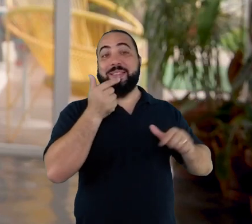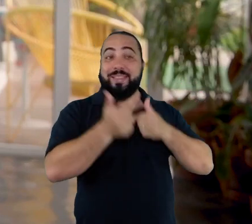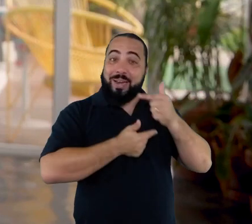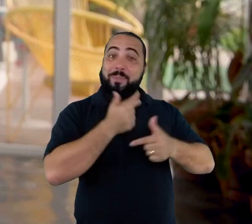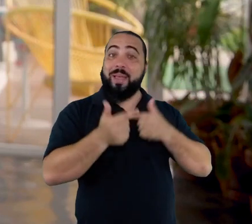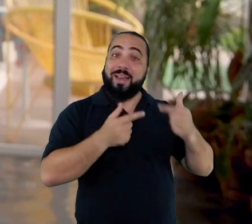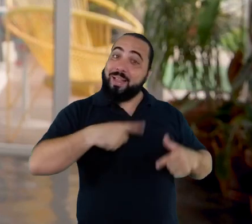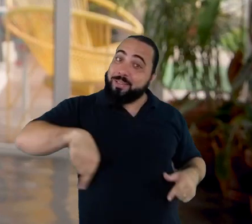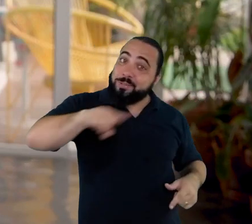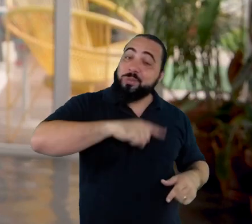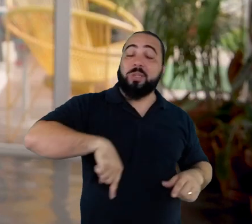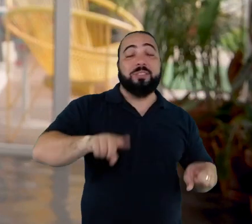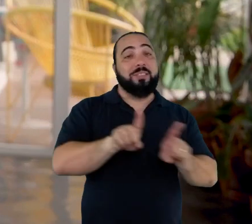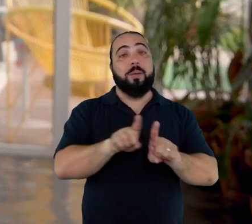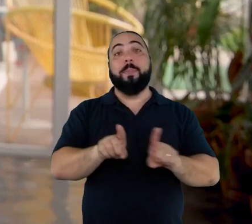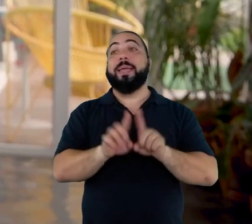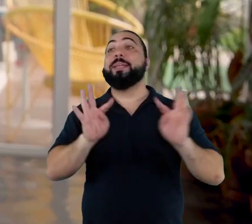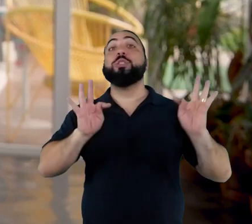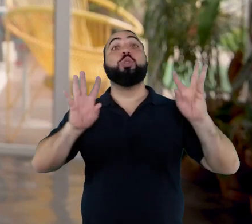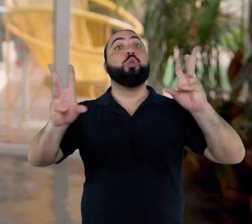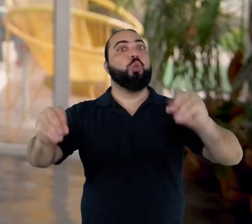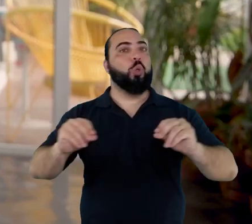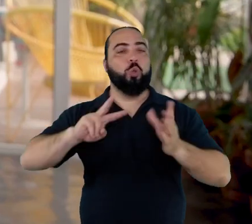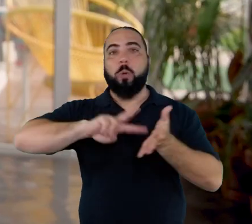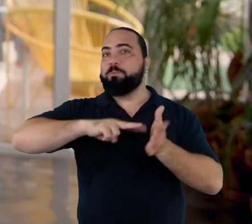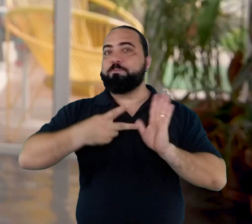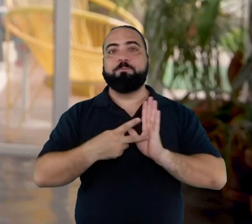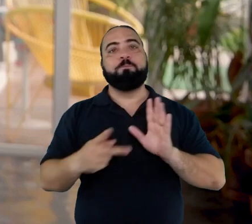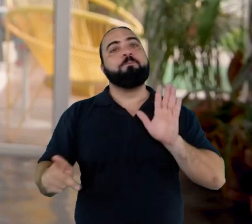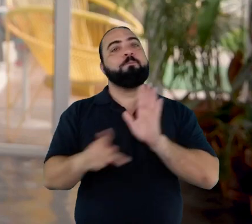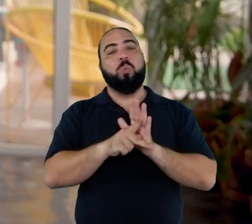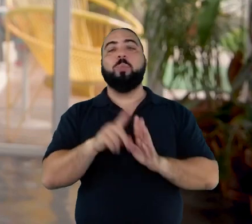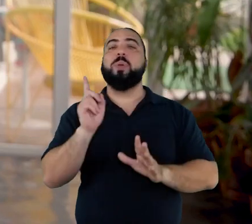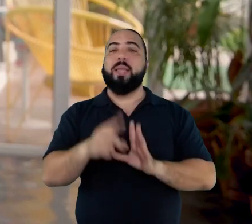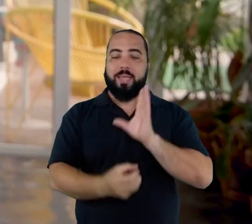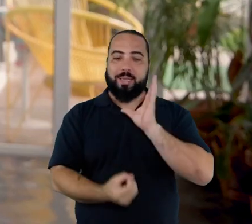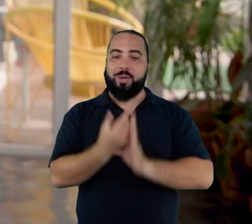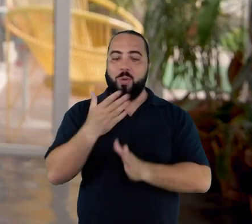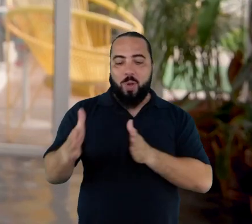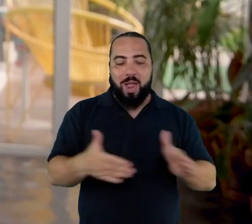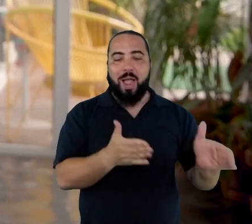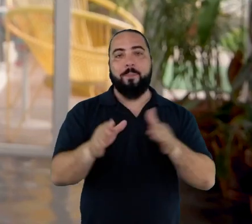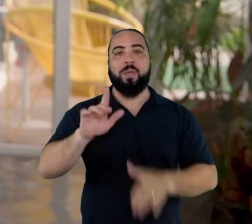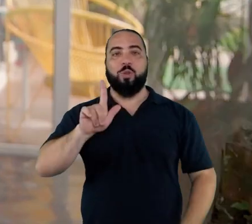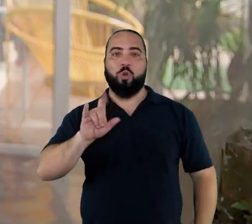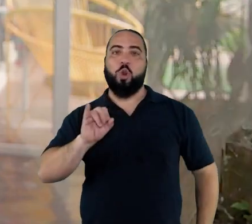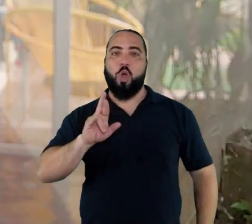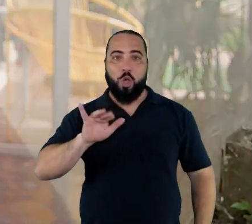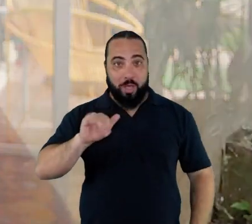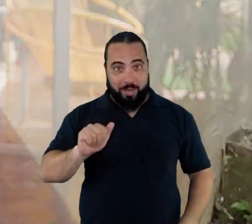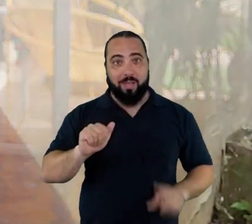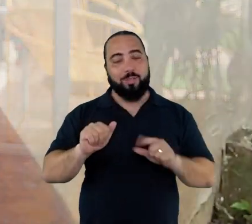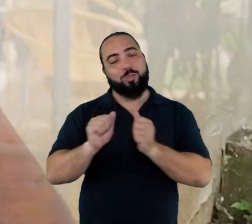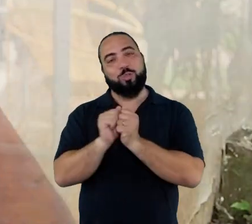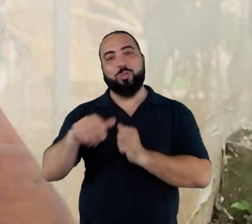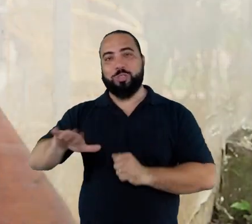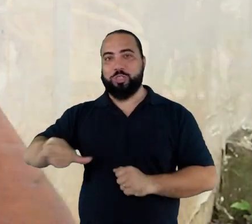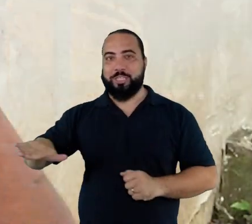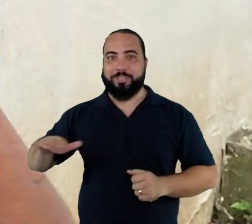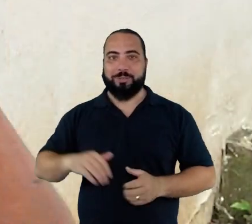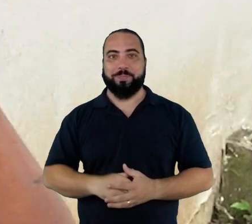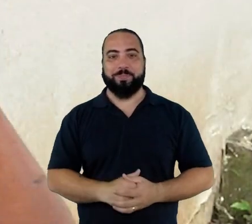de trabalharmos todo esse significado que foi a construção do Caminho da Glória com essas